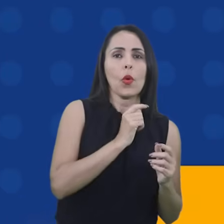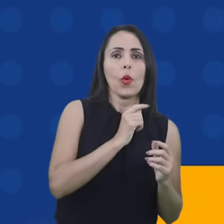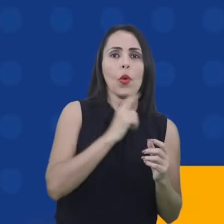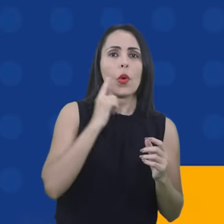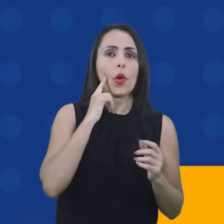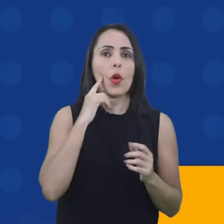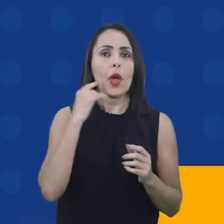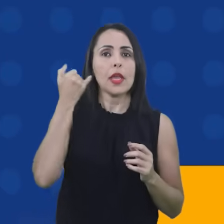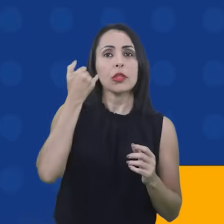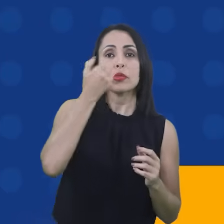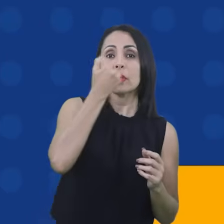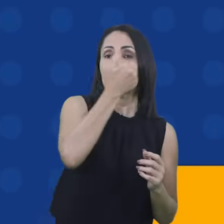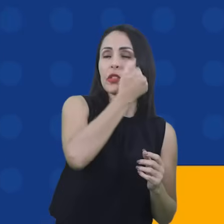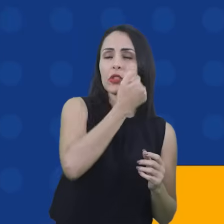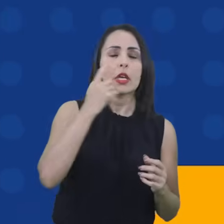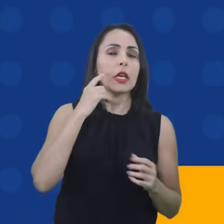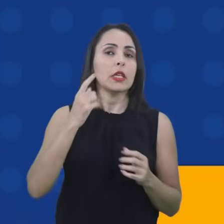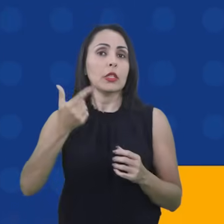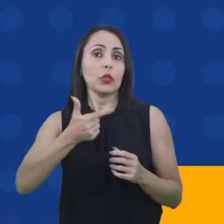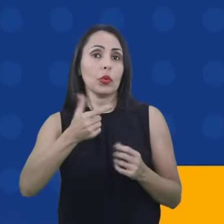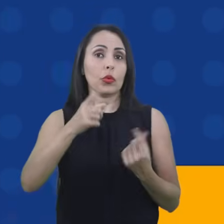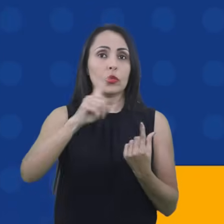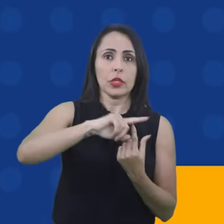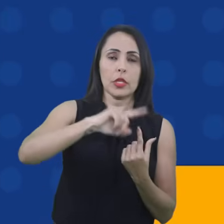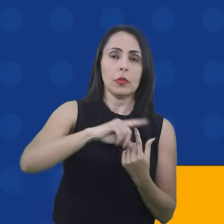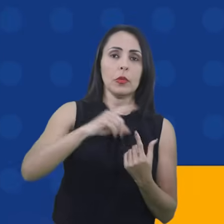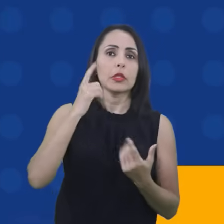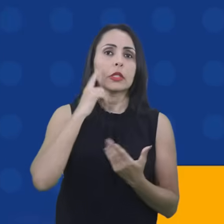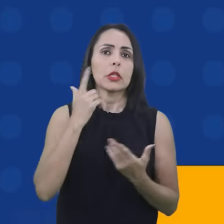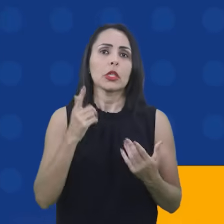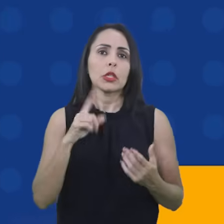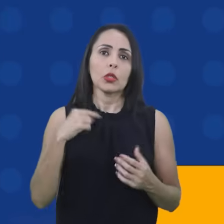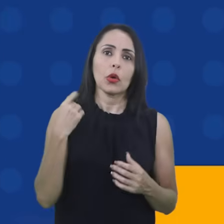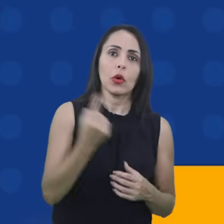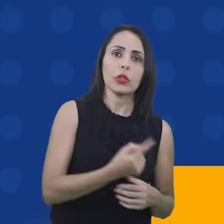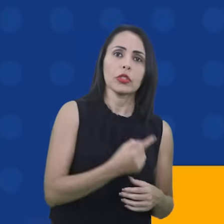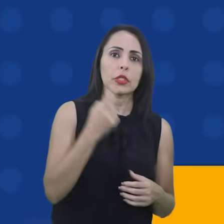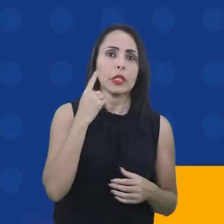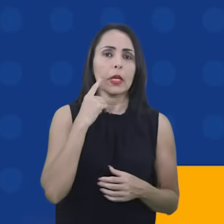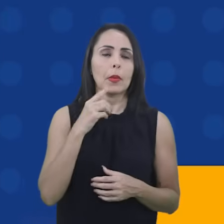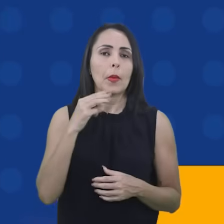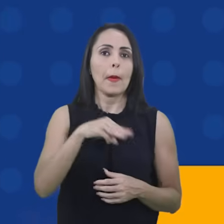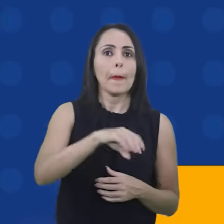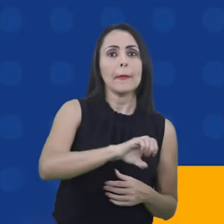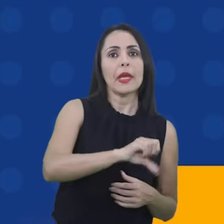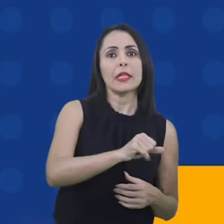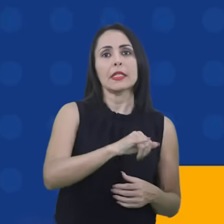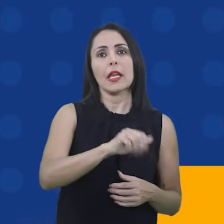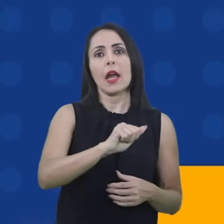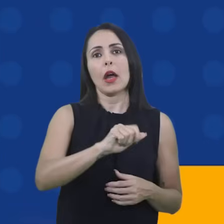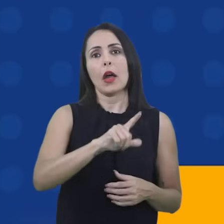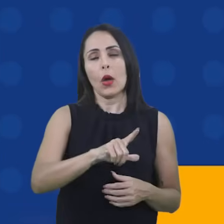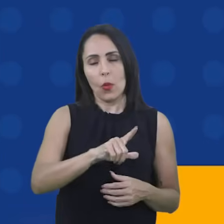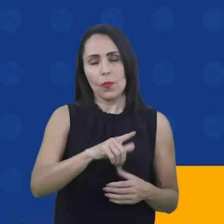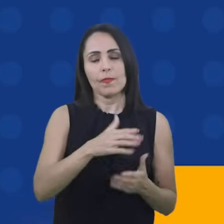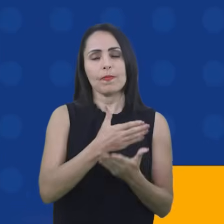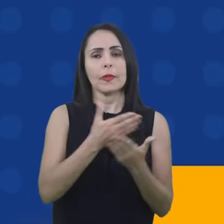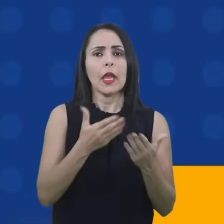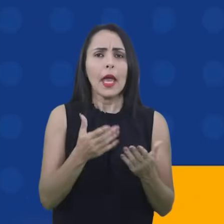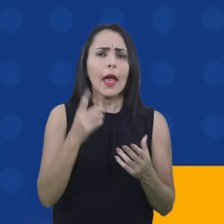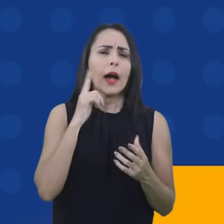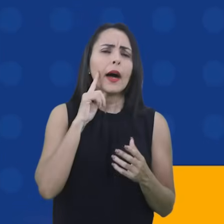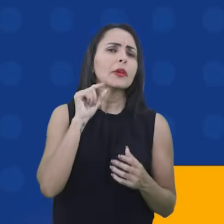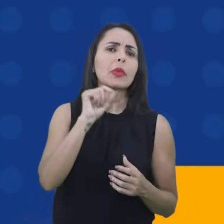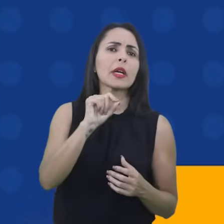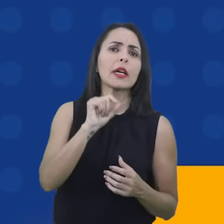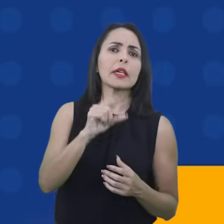faces proximais, né, nós temos aí dois tipos destacados. Nós temos a face mesial e a face distal. A mesial vai ser